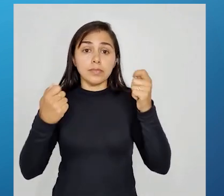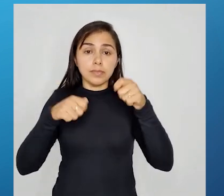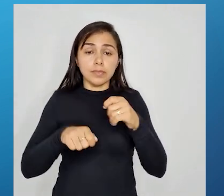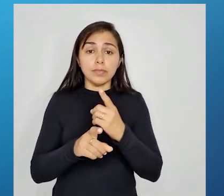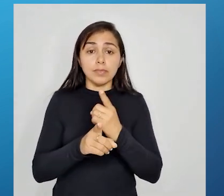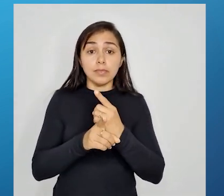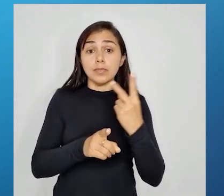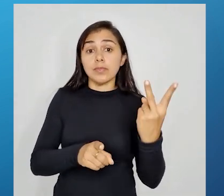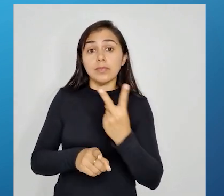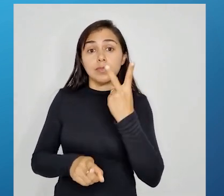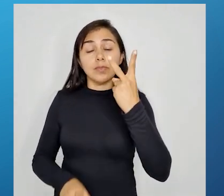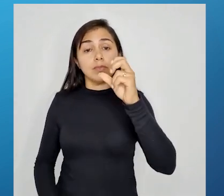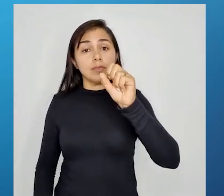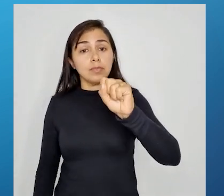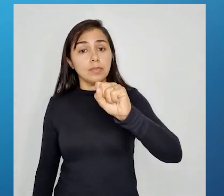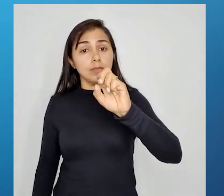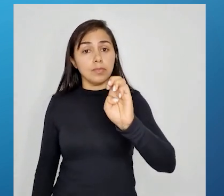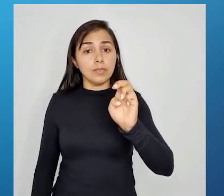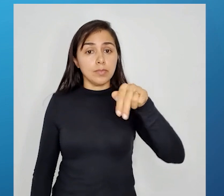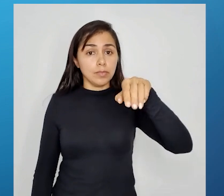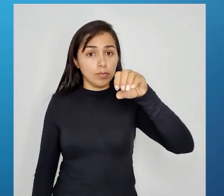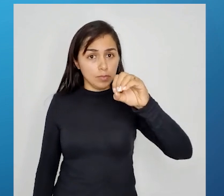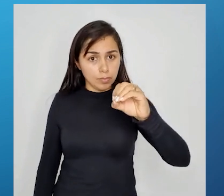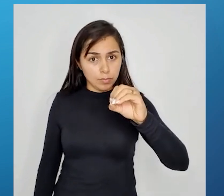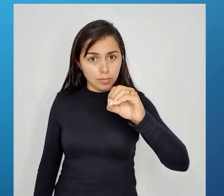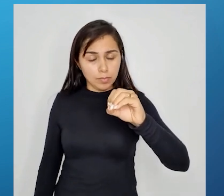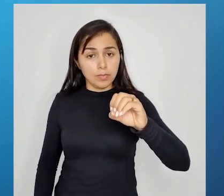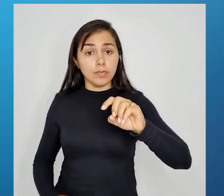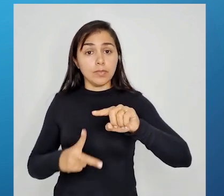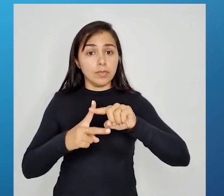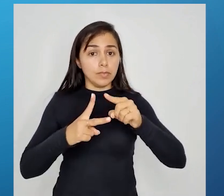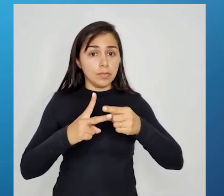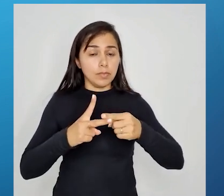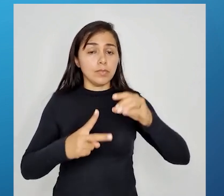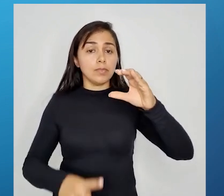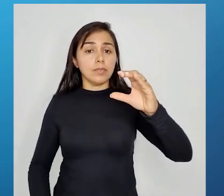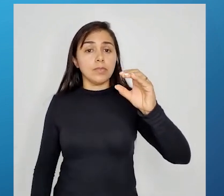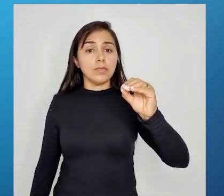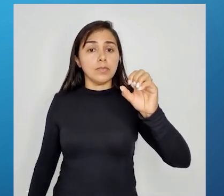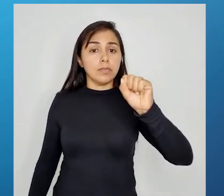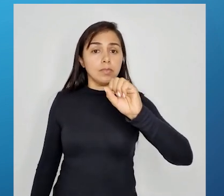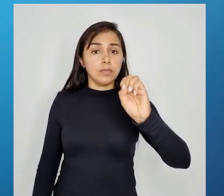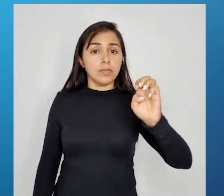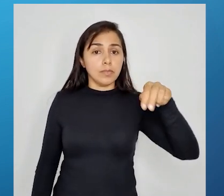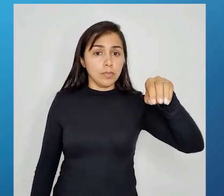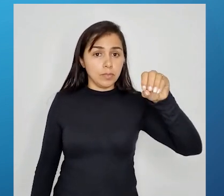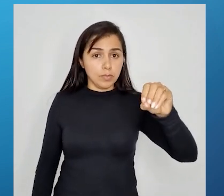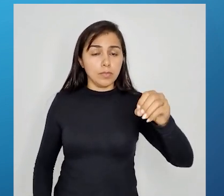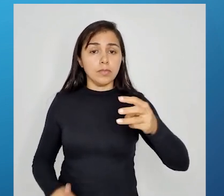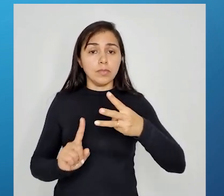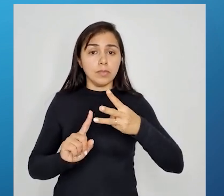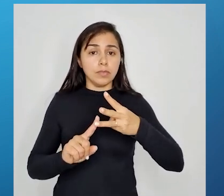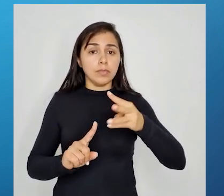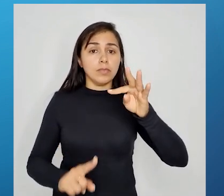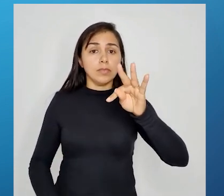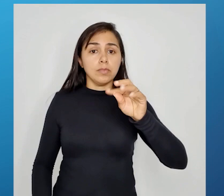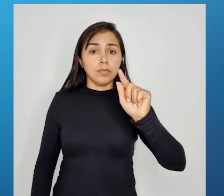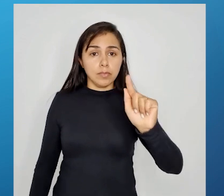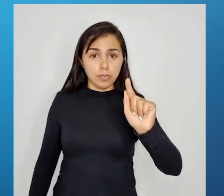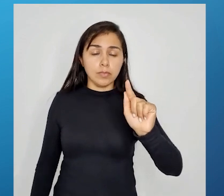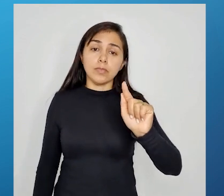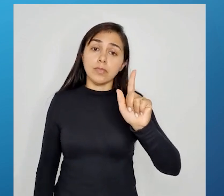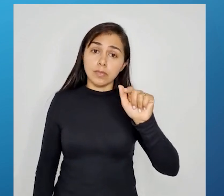seno, cosseno e tangente em vários ângulos e, com isso, determinarmos características de triângulos retângulos que apareçam